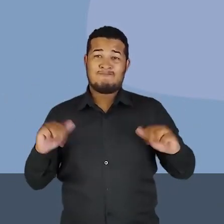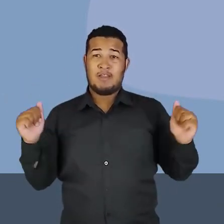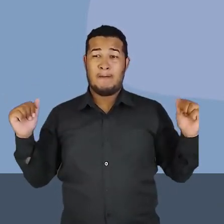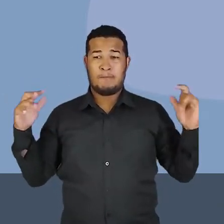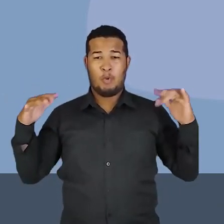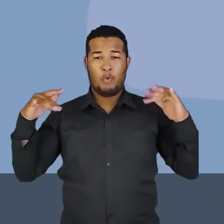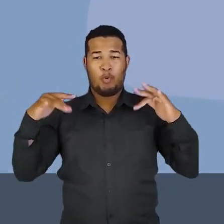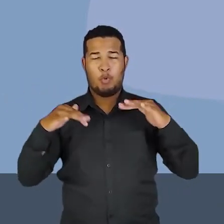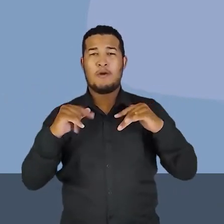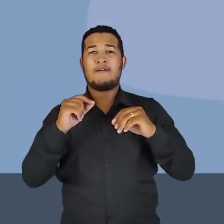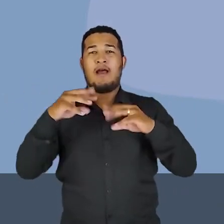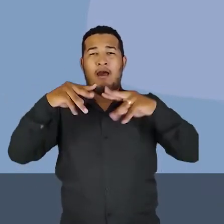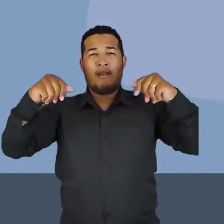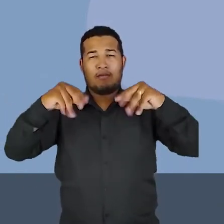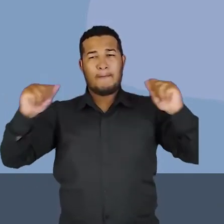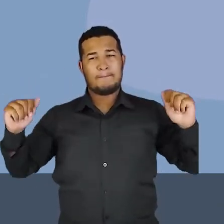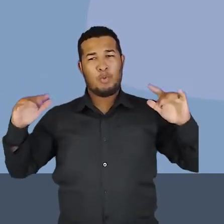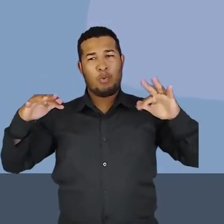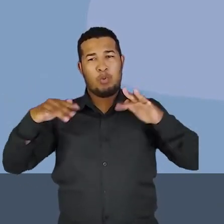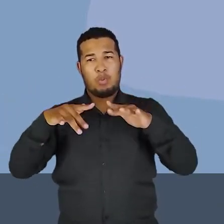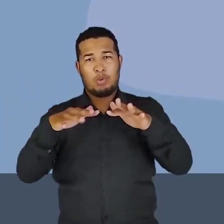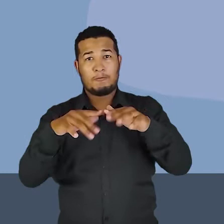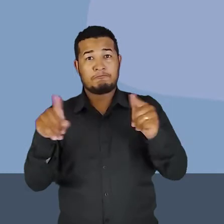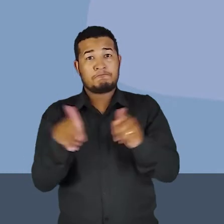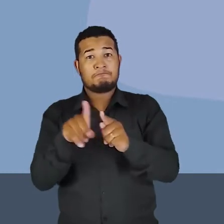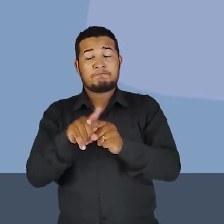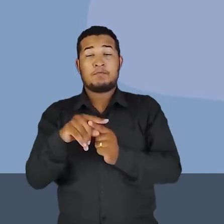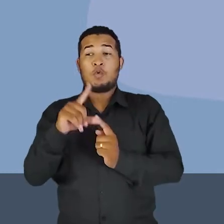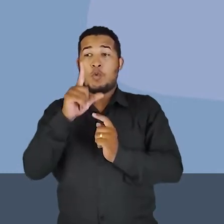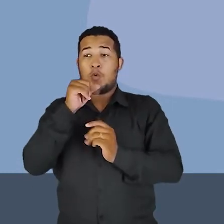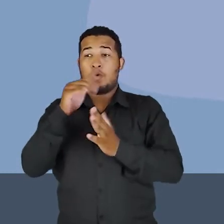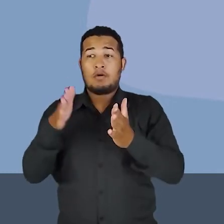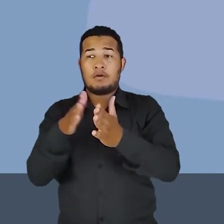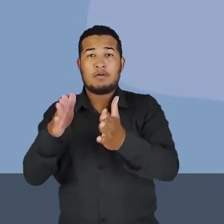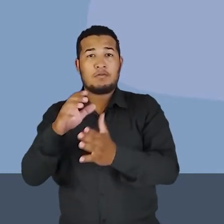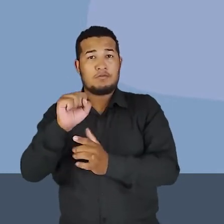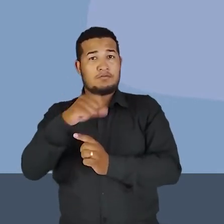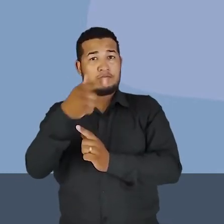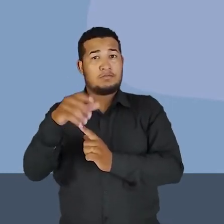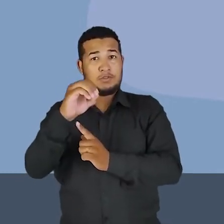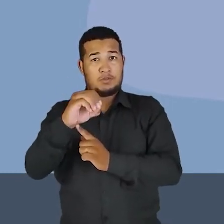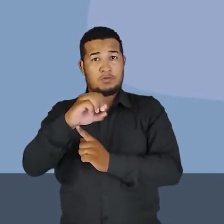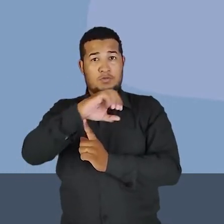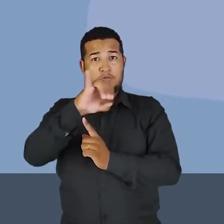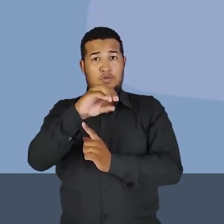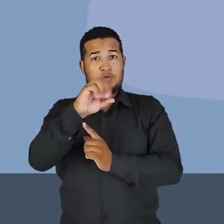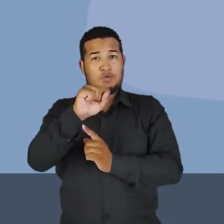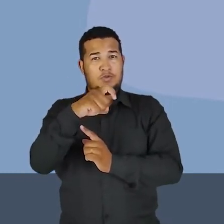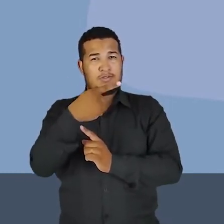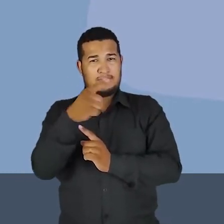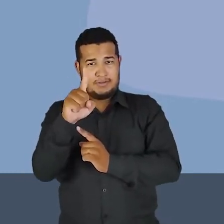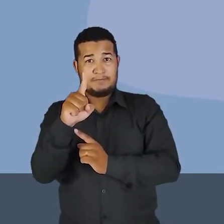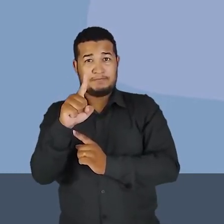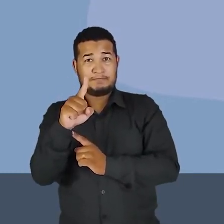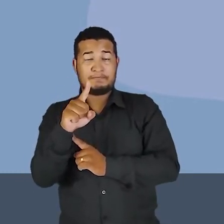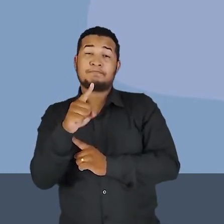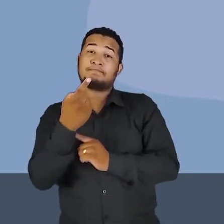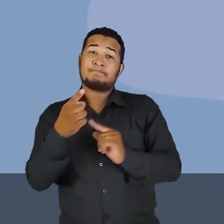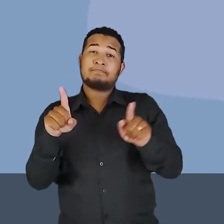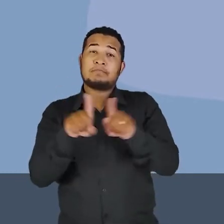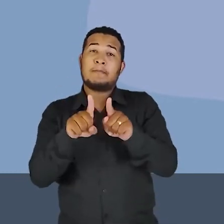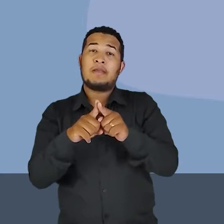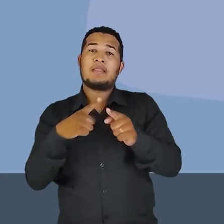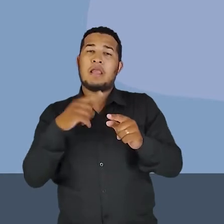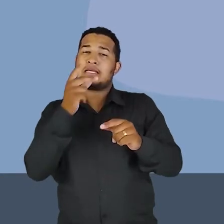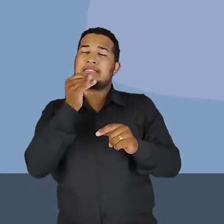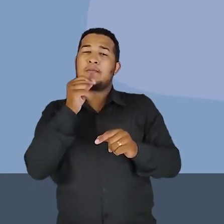assoreamento, assim como o rio São José, que você pode ver que fica na parte aí mais central do Espírito Santo. Nós temos,